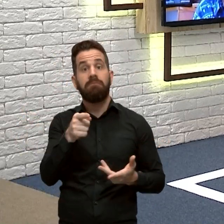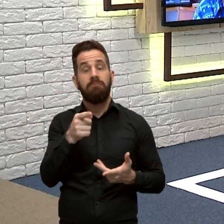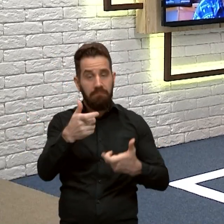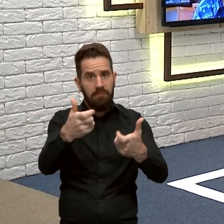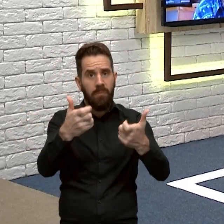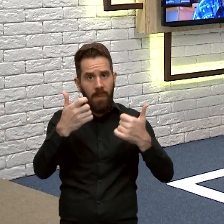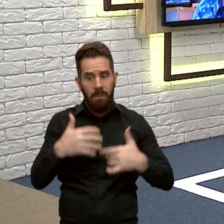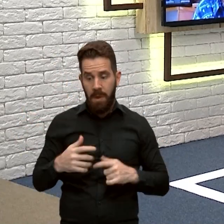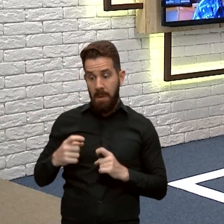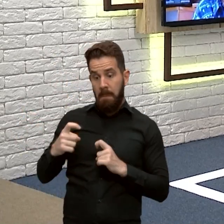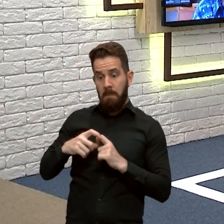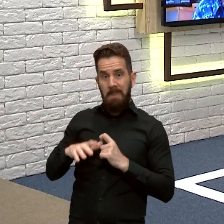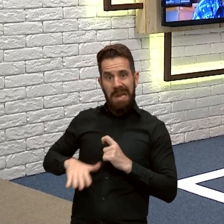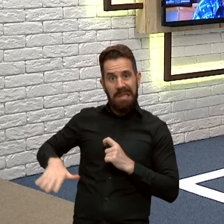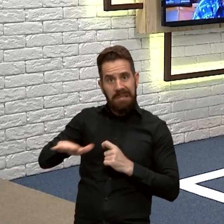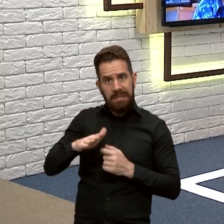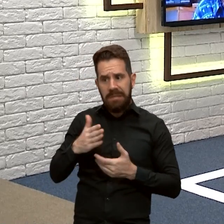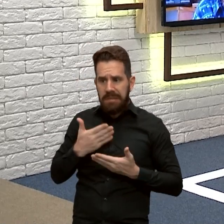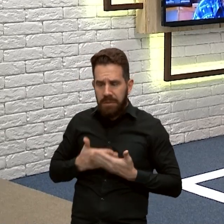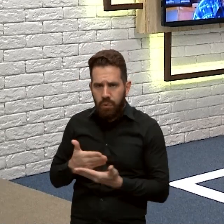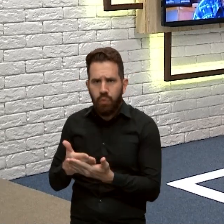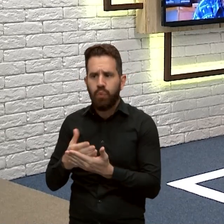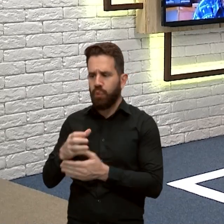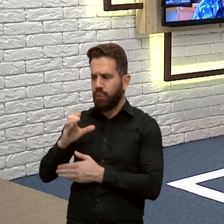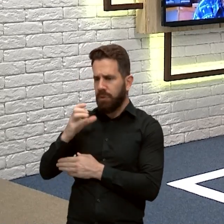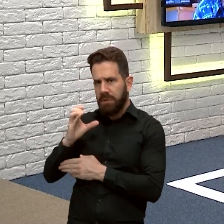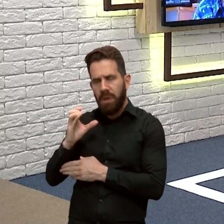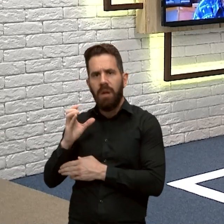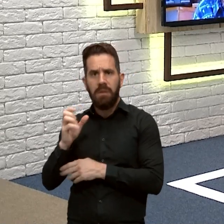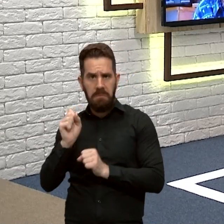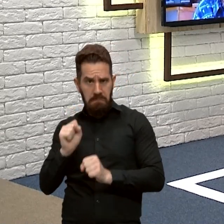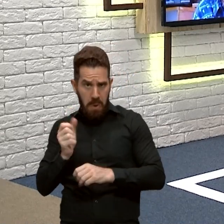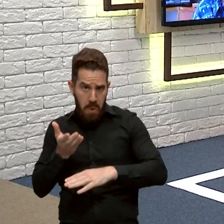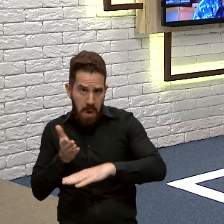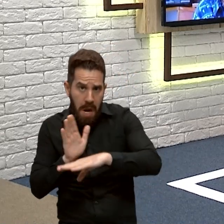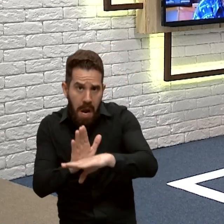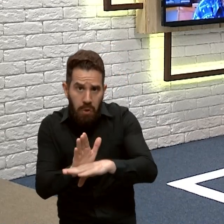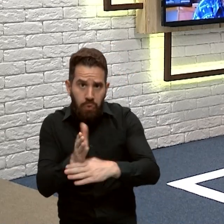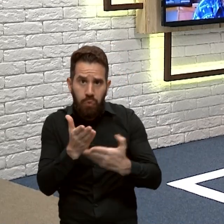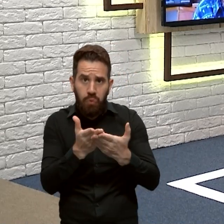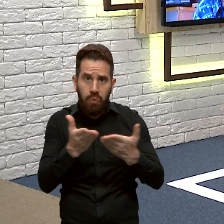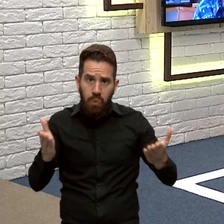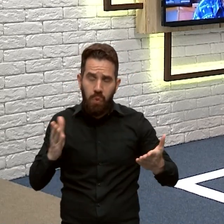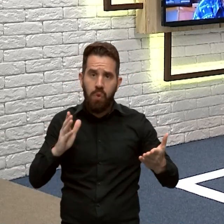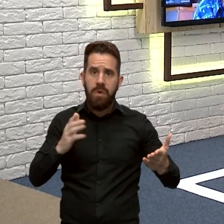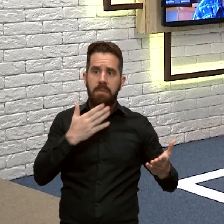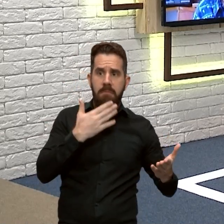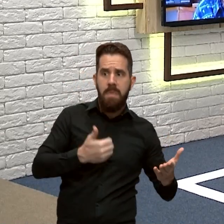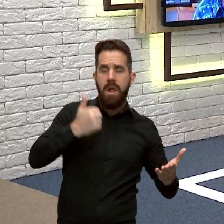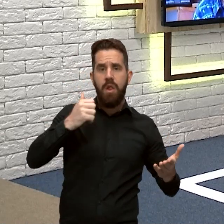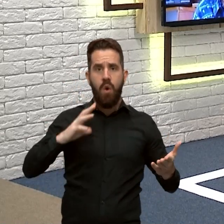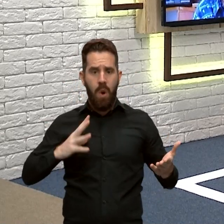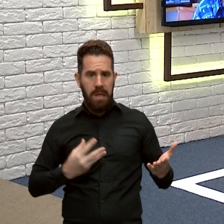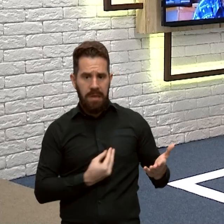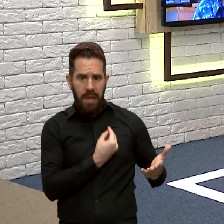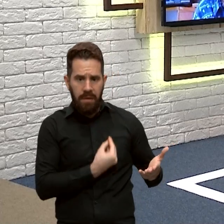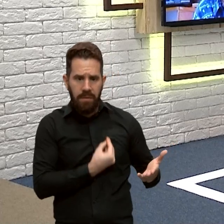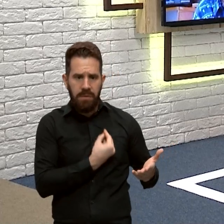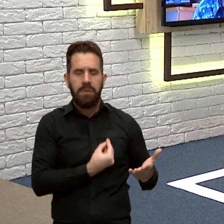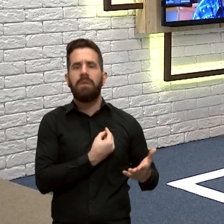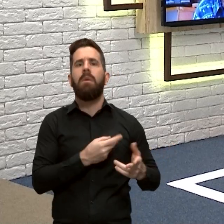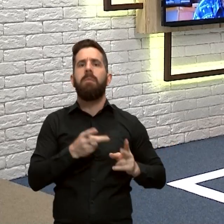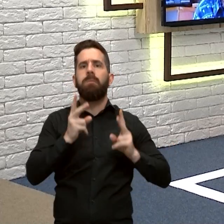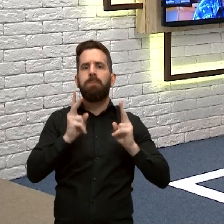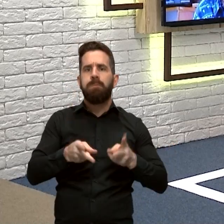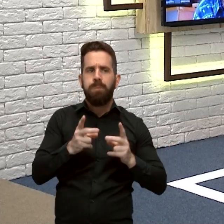medicina, o avanço da ciência também tem possibilitado que as mulheres tenham maior qualidade de vida, né? Permaneçam